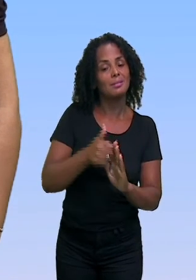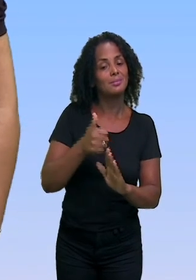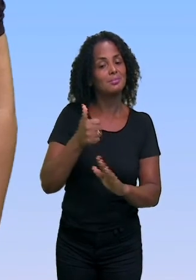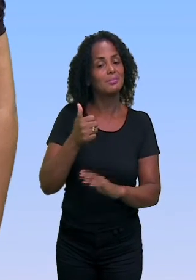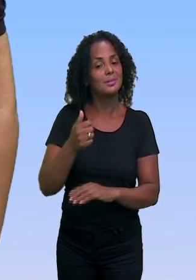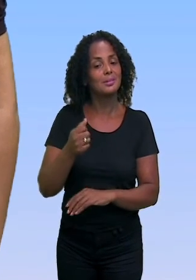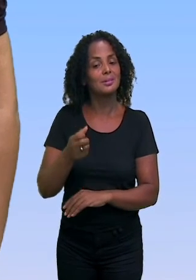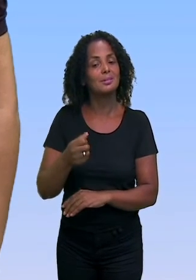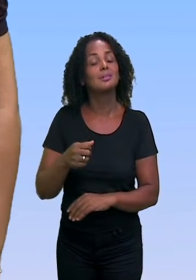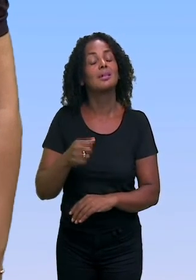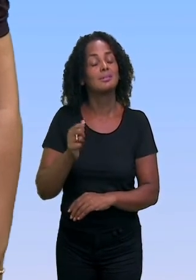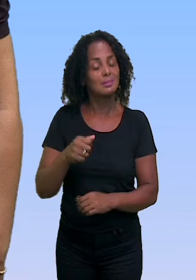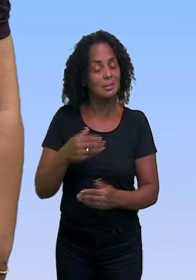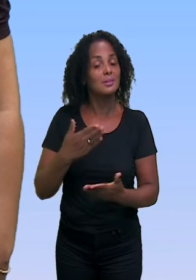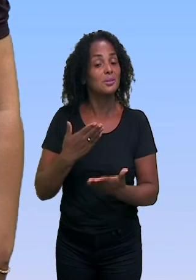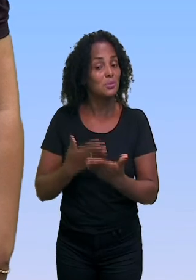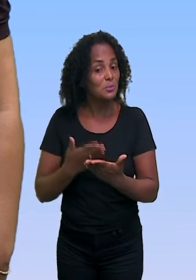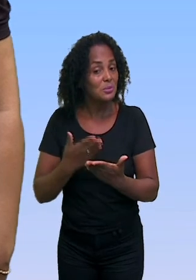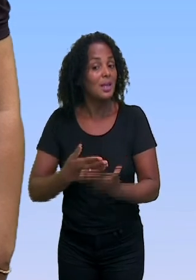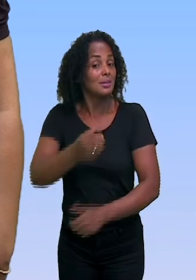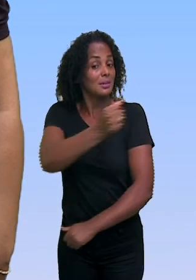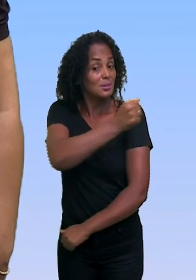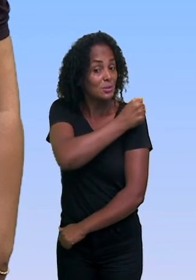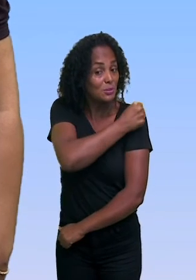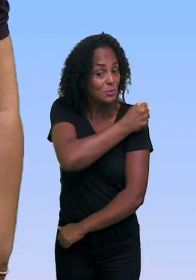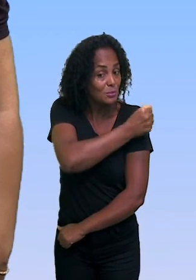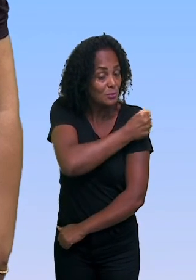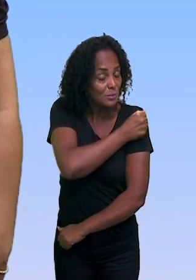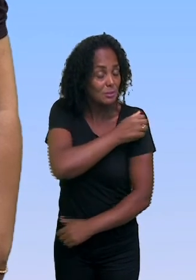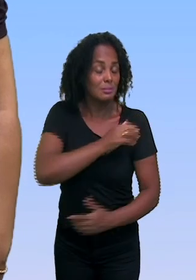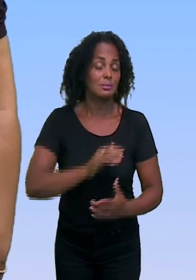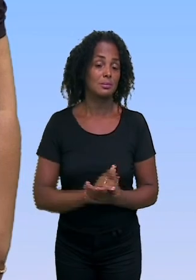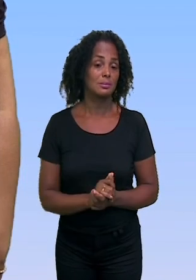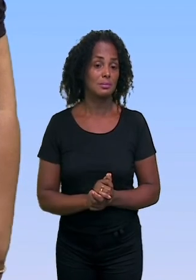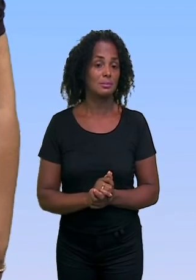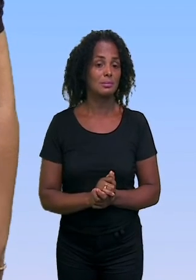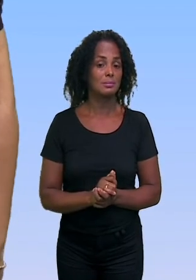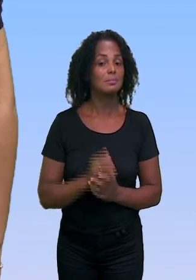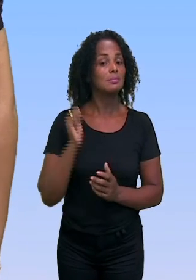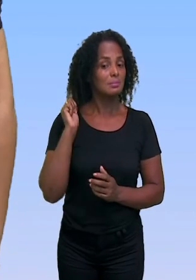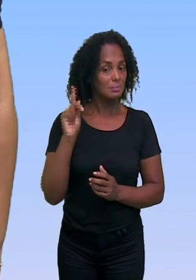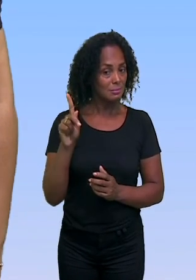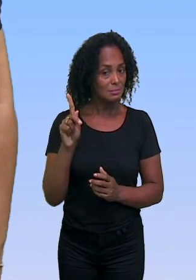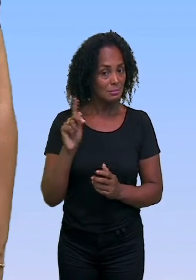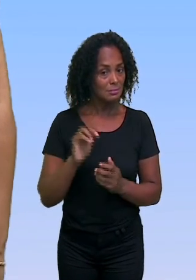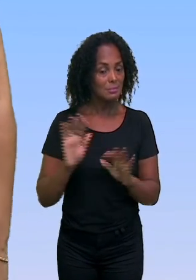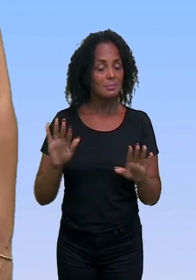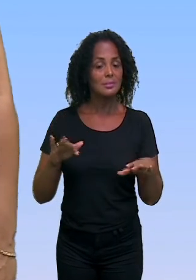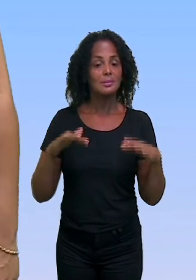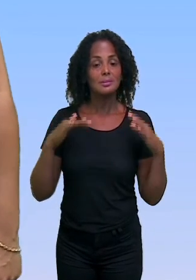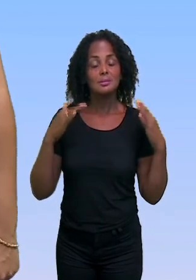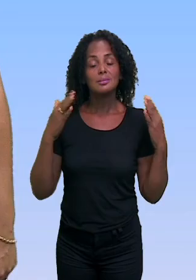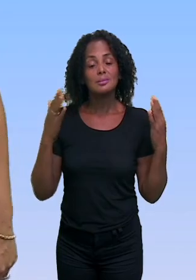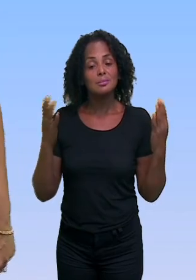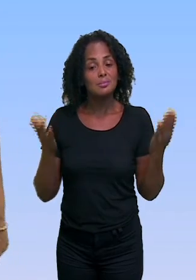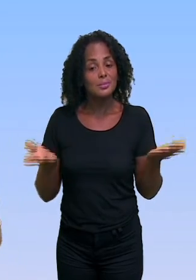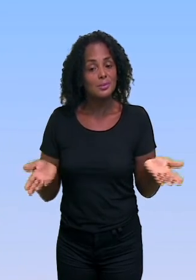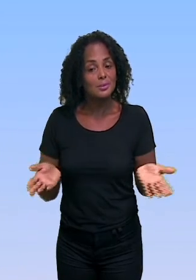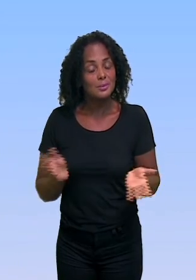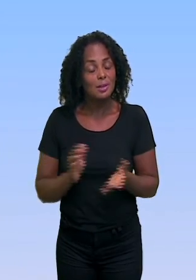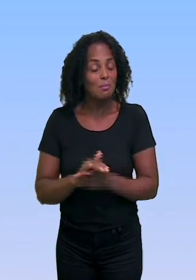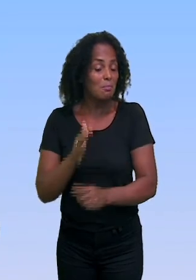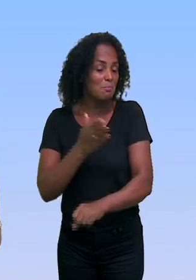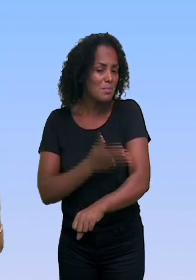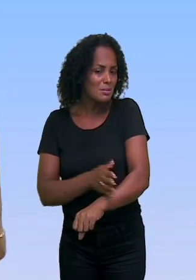estudantes ela primeiro tem que ser uma estudante Ok então vamos lá at freddy's